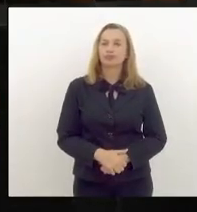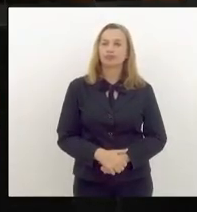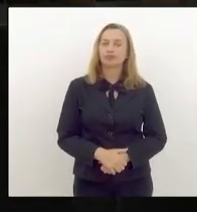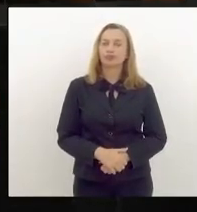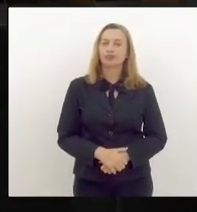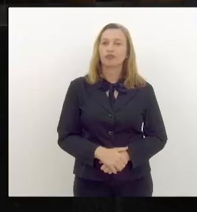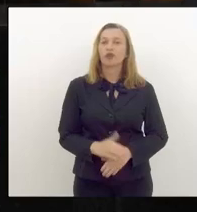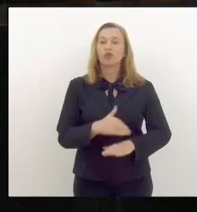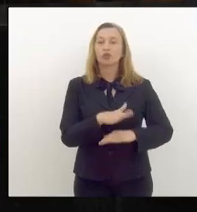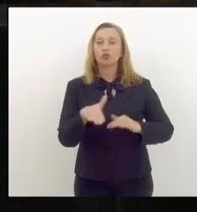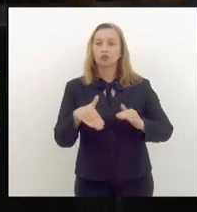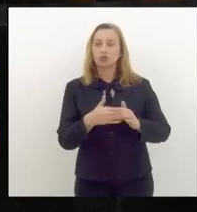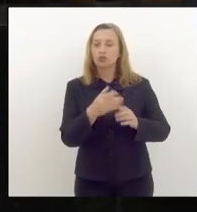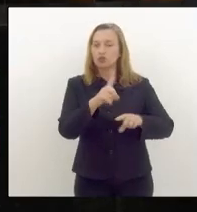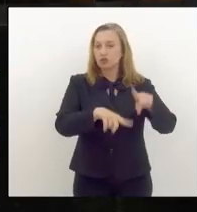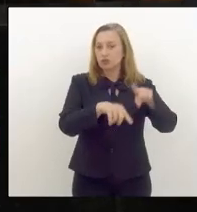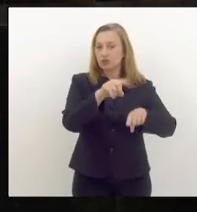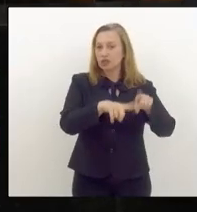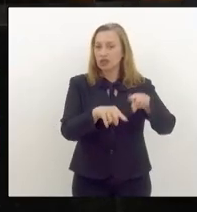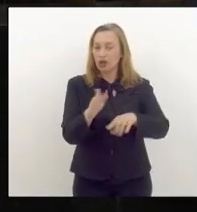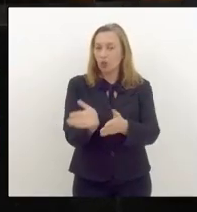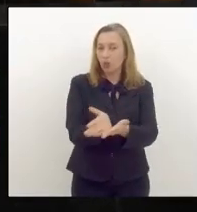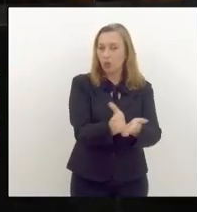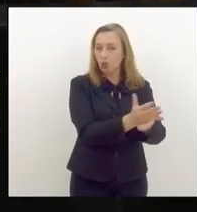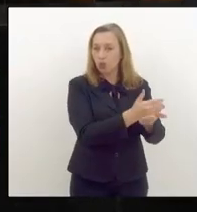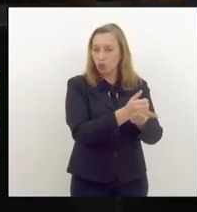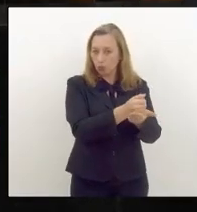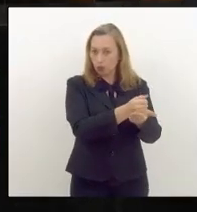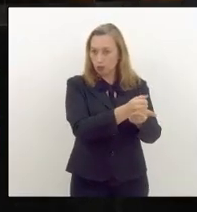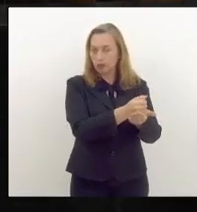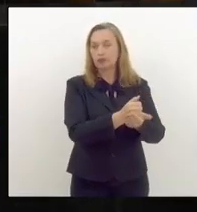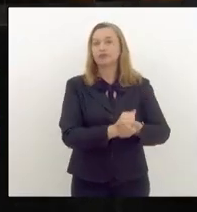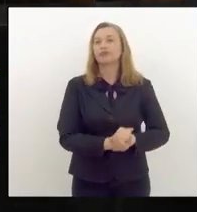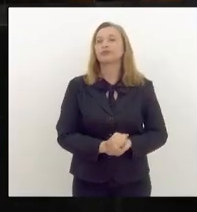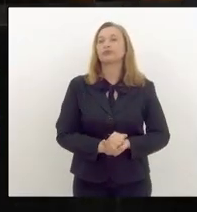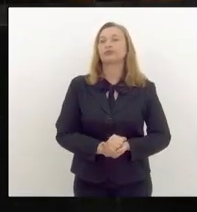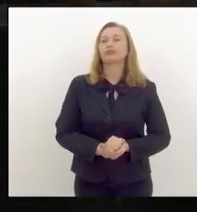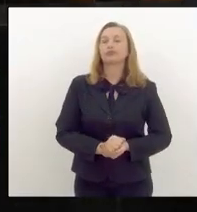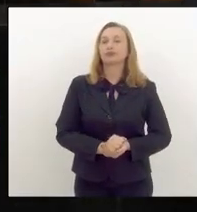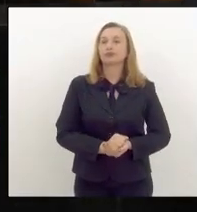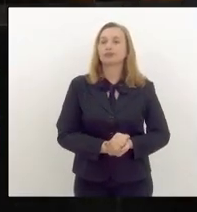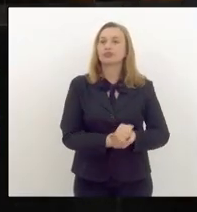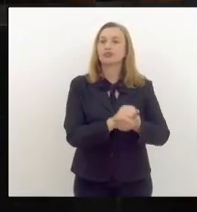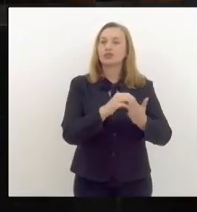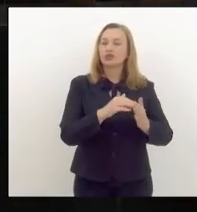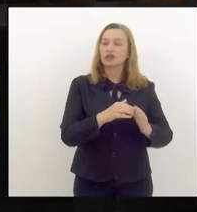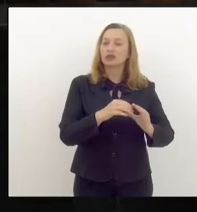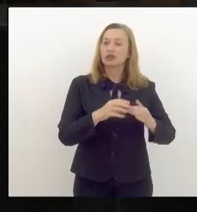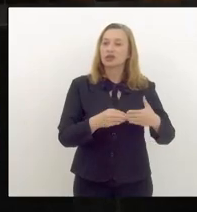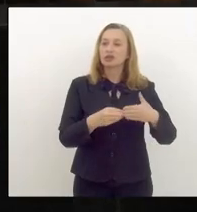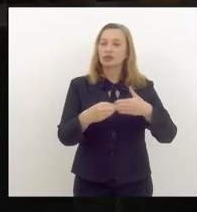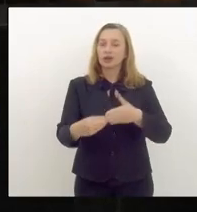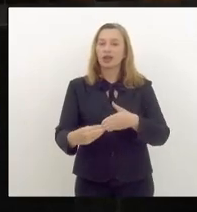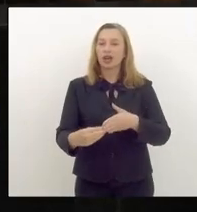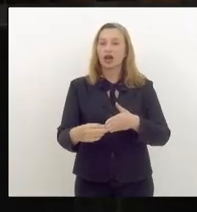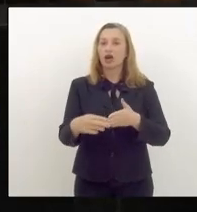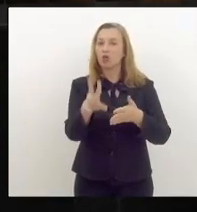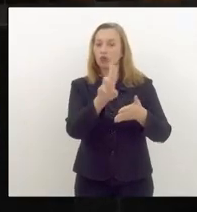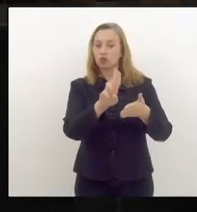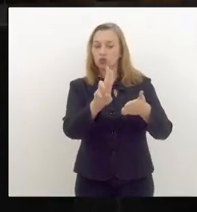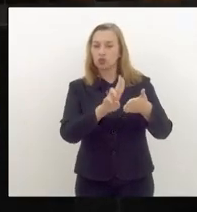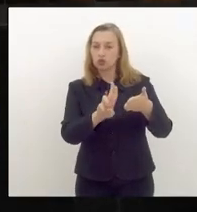e todo esse material e encaminhar aos nomes